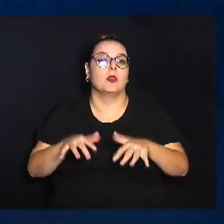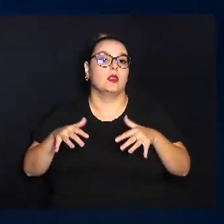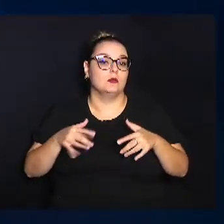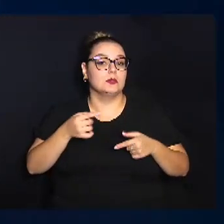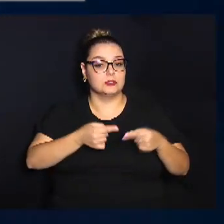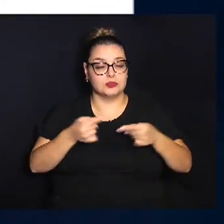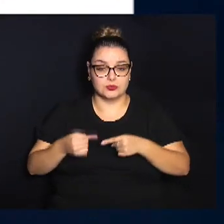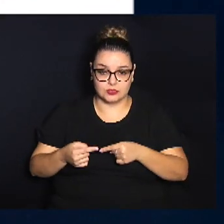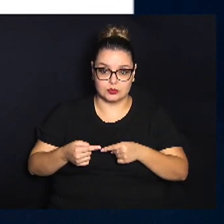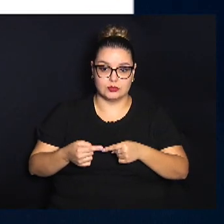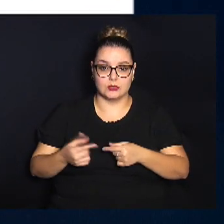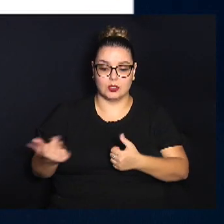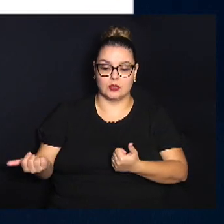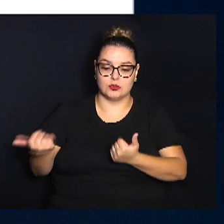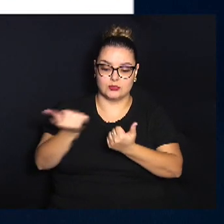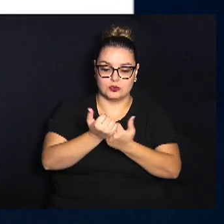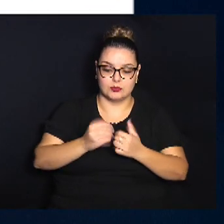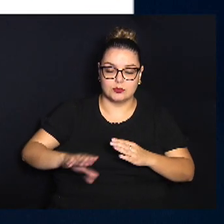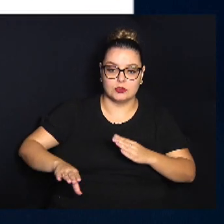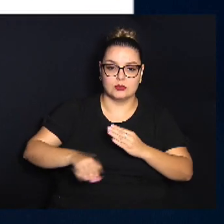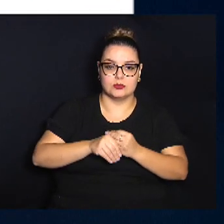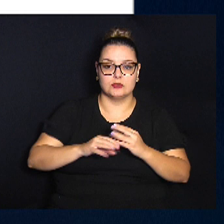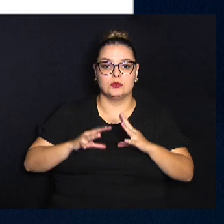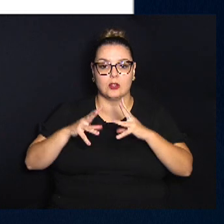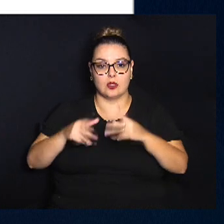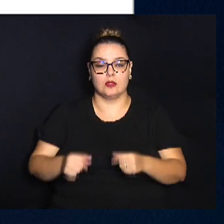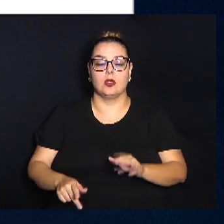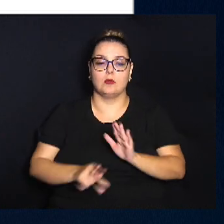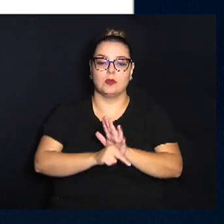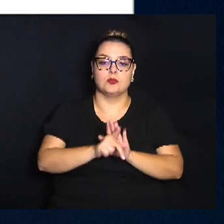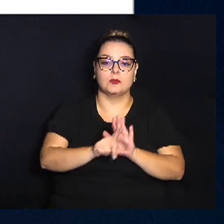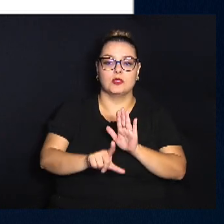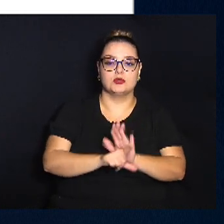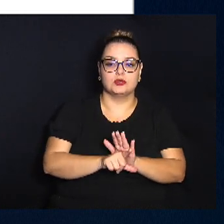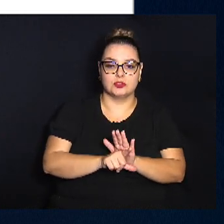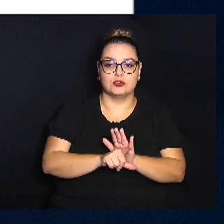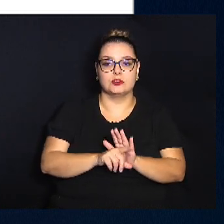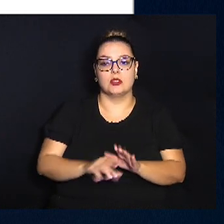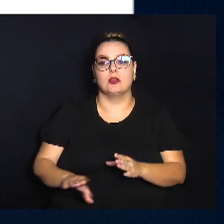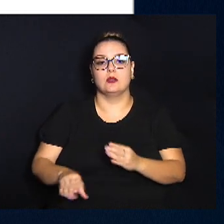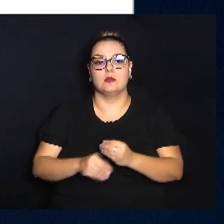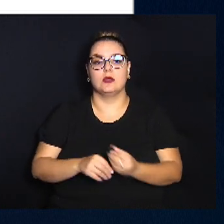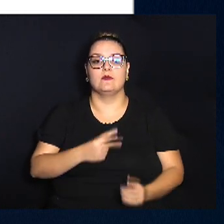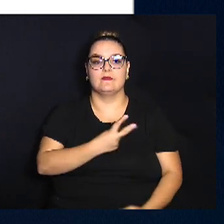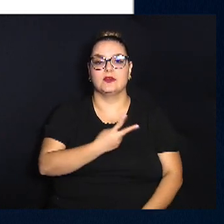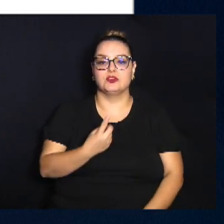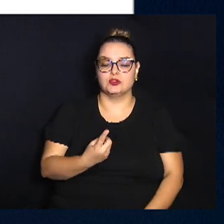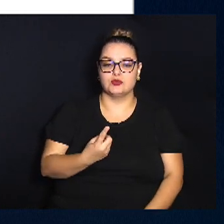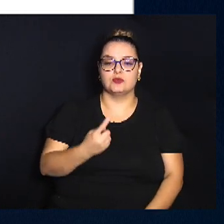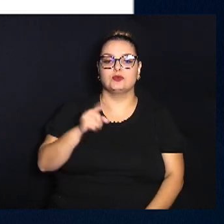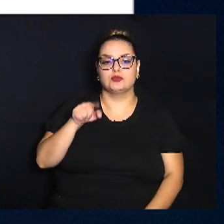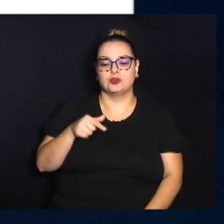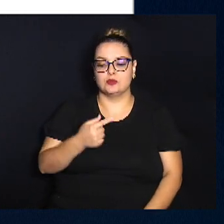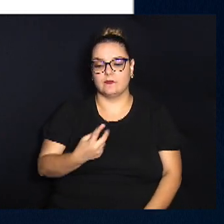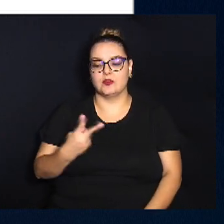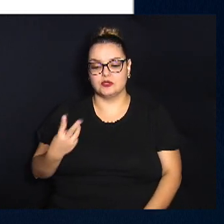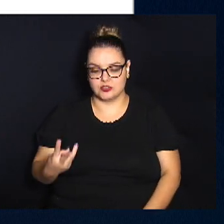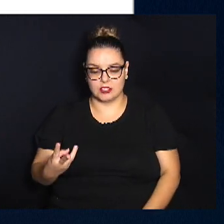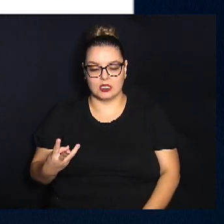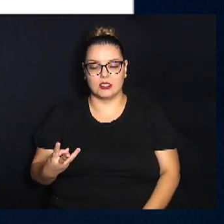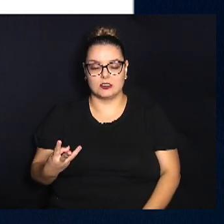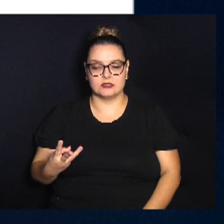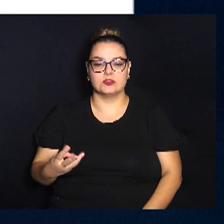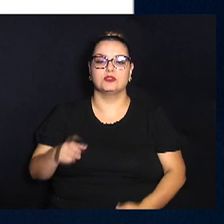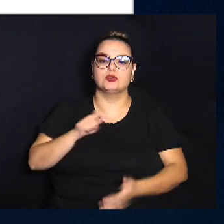debateu sobre o substitutivo total ao projeto de lei complementar número 21 de 2023, de autoria do